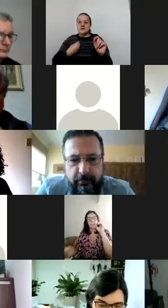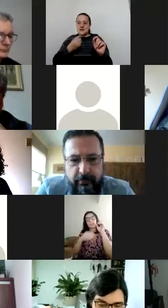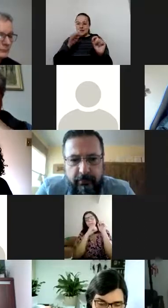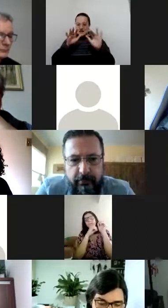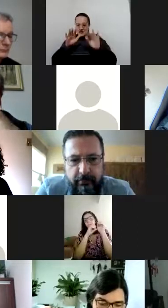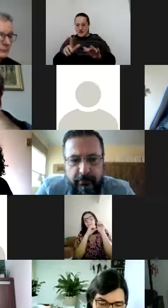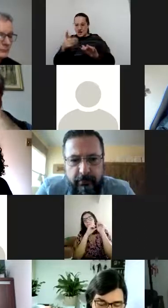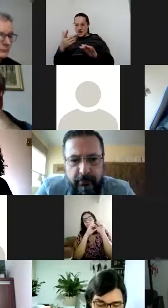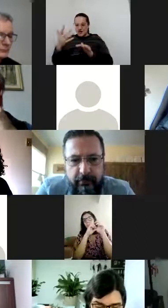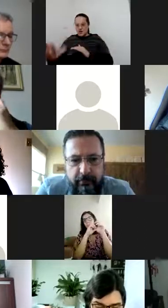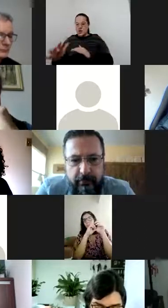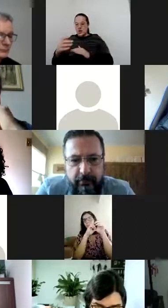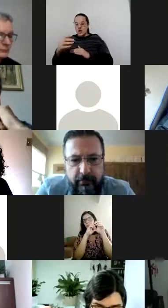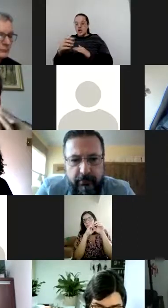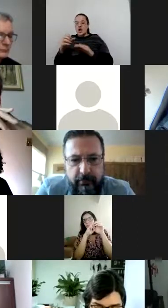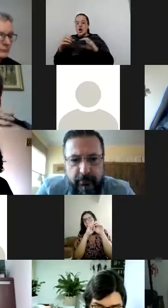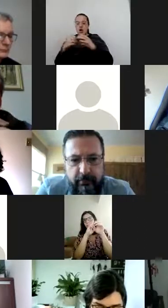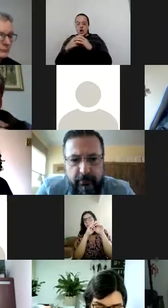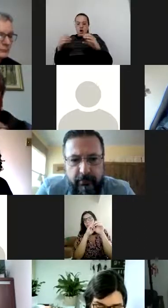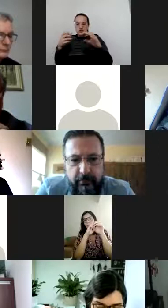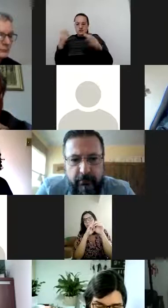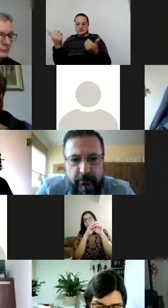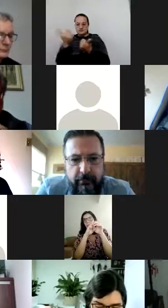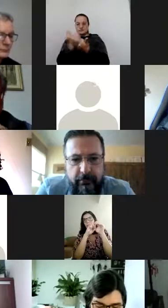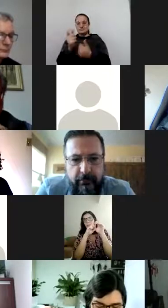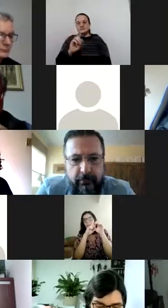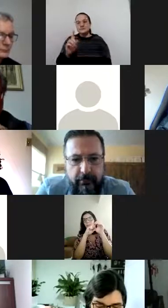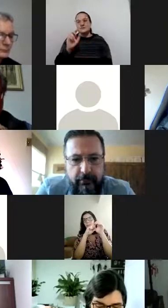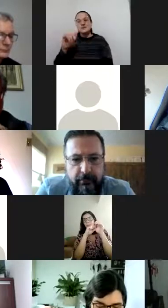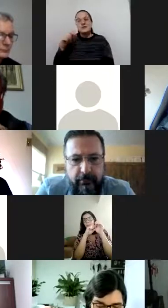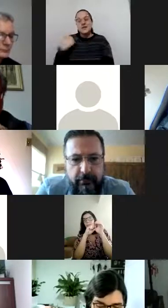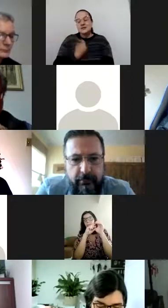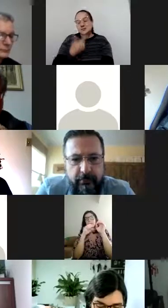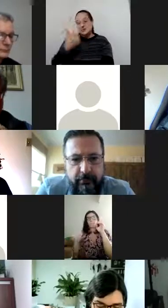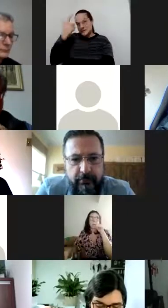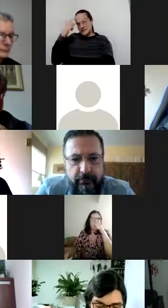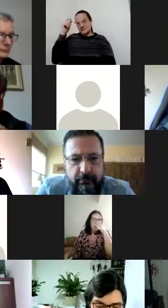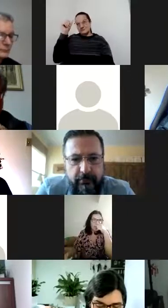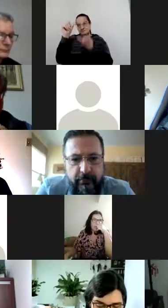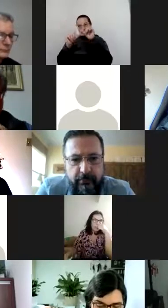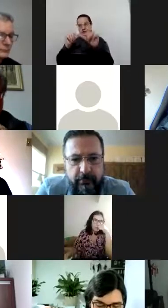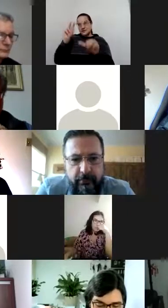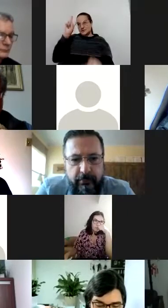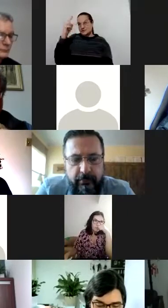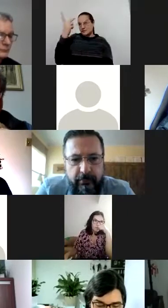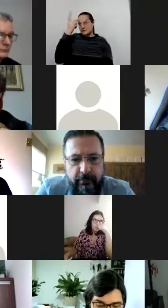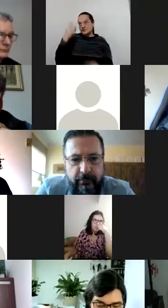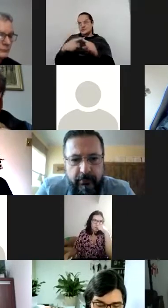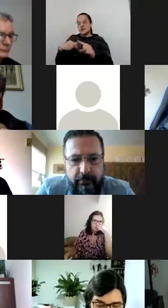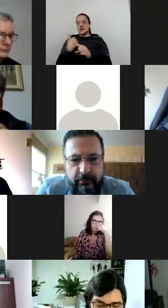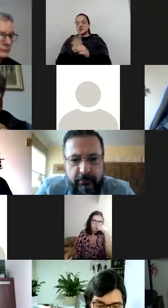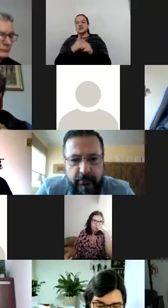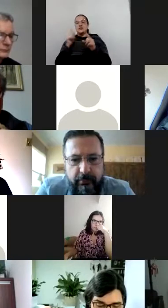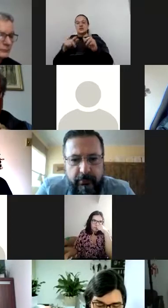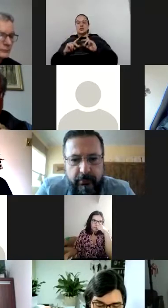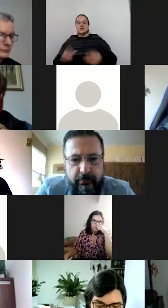não reformular nossos conceitos, nossos valores, nosso entendimento do que alguém falou, que nós ainda somos seres humanos, estão tudo robotizando,